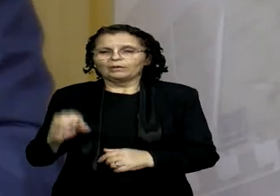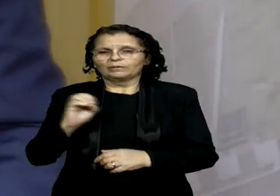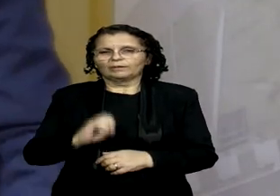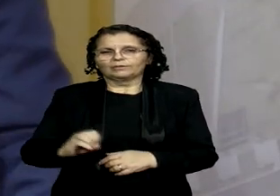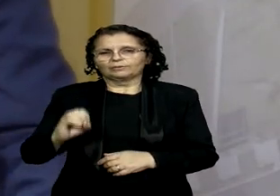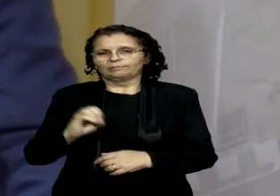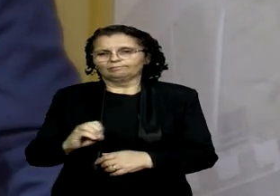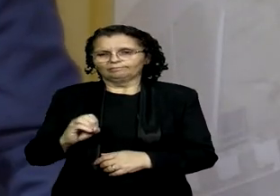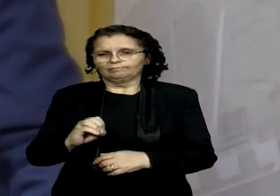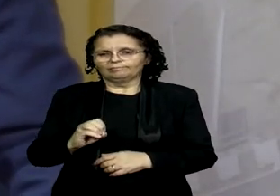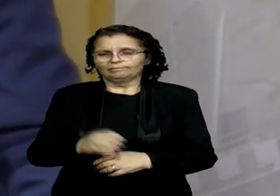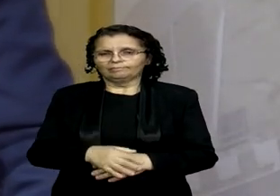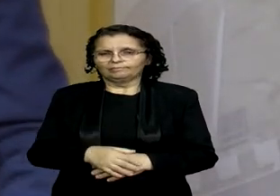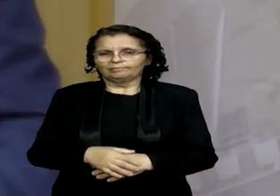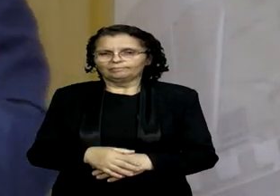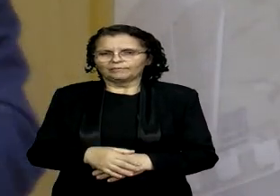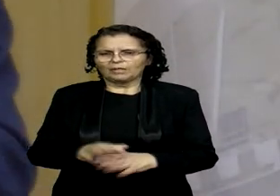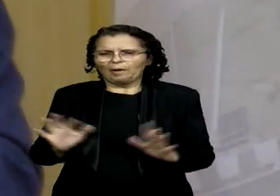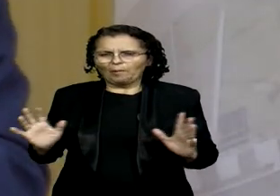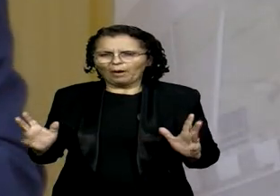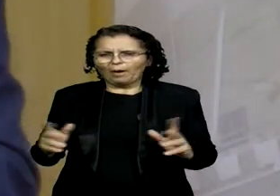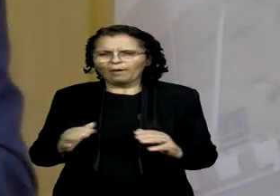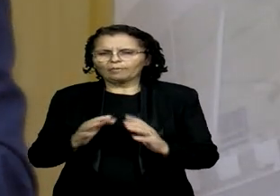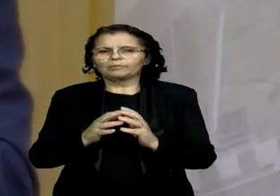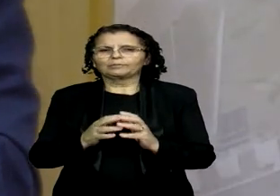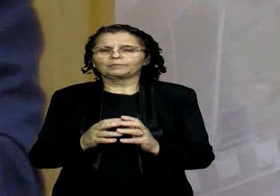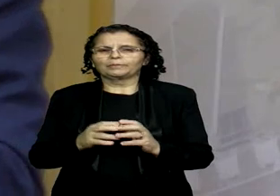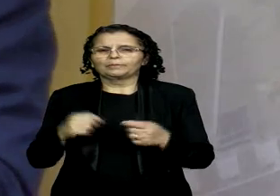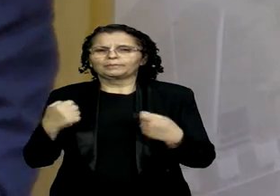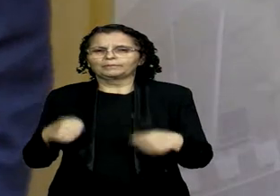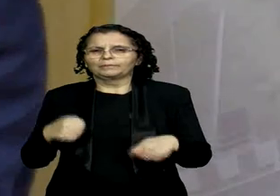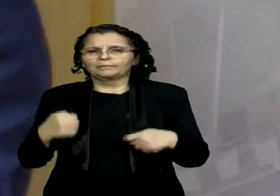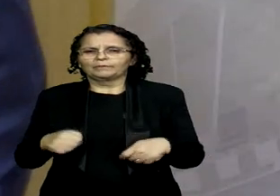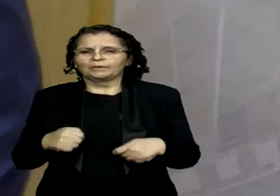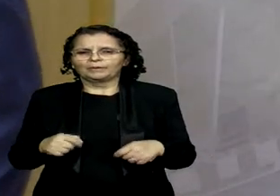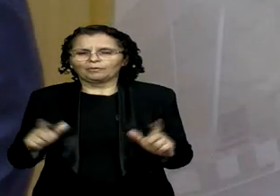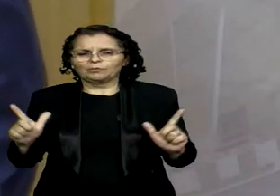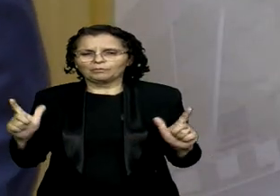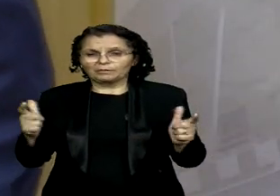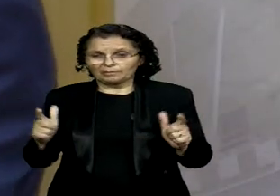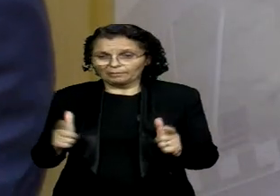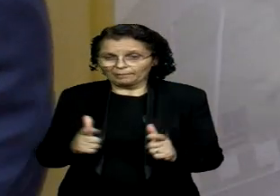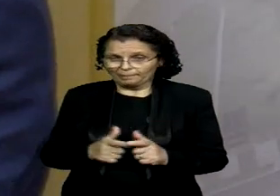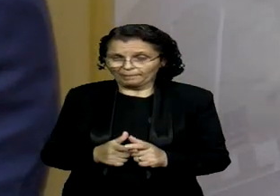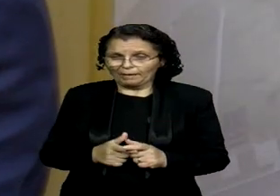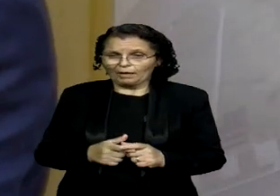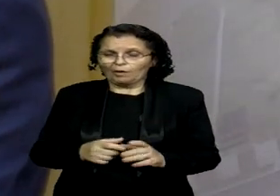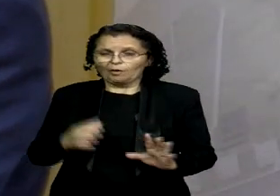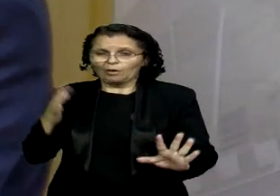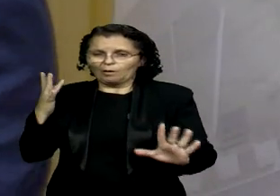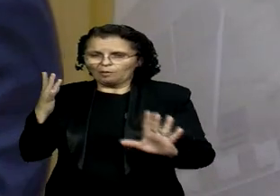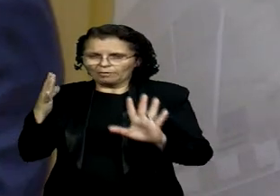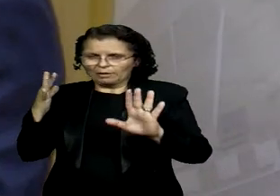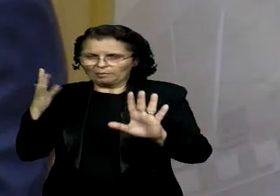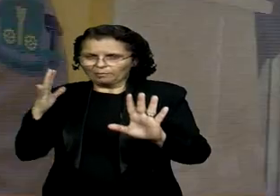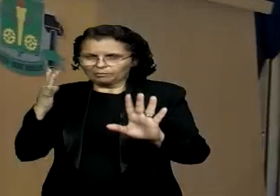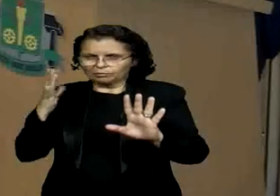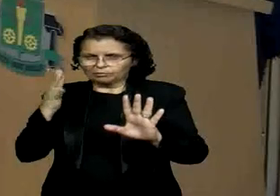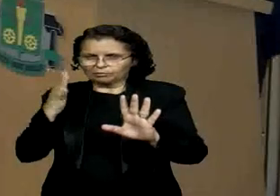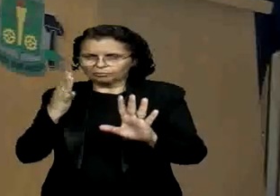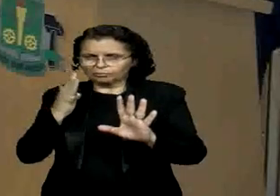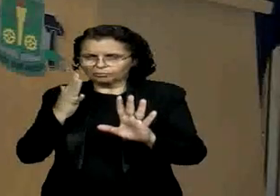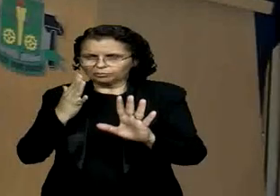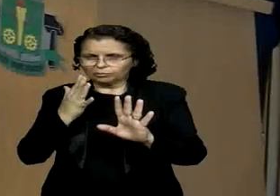de Osasco. Nós precisamos diminuir ou zerar